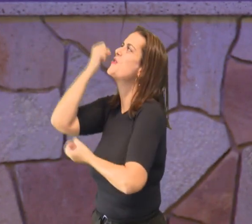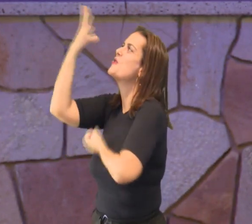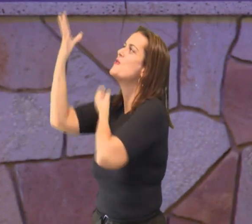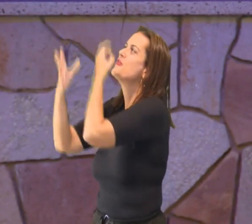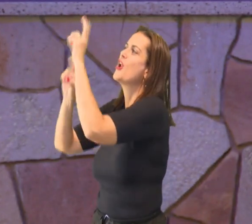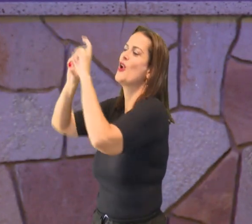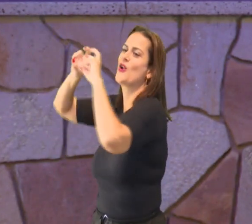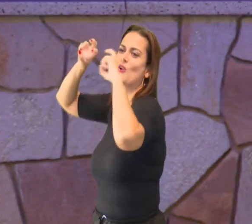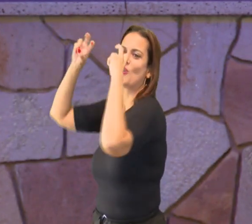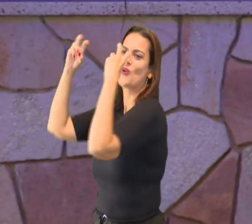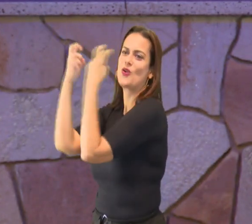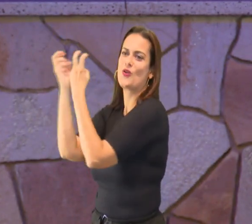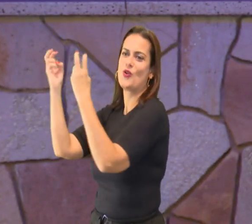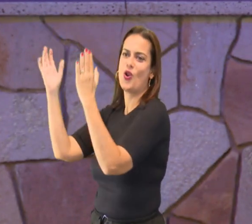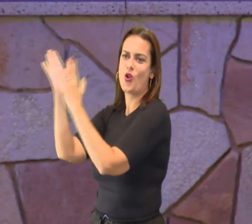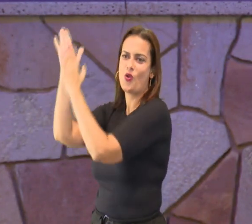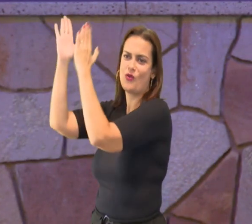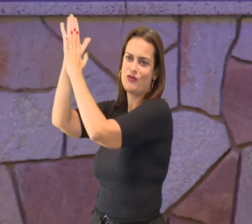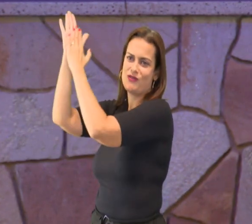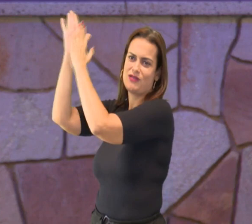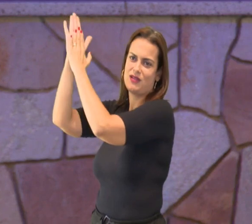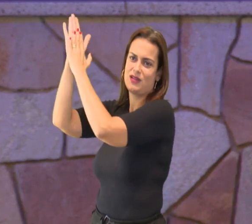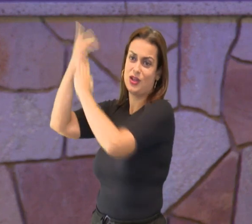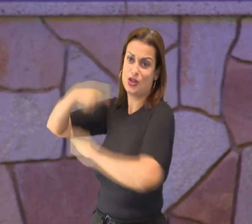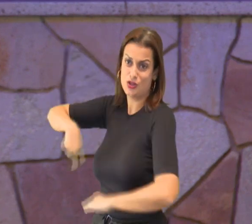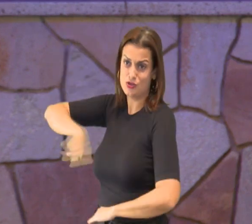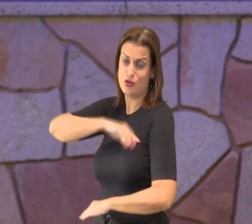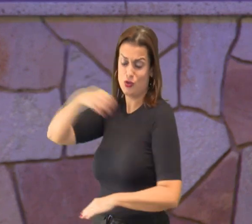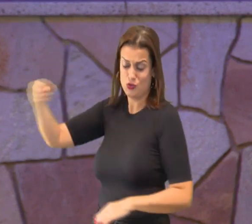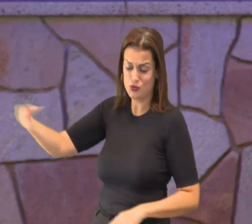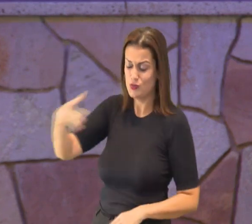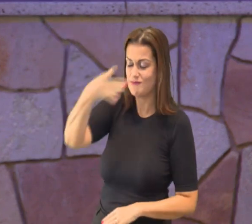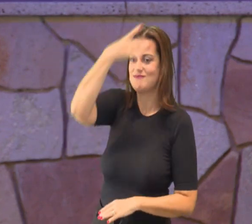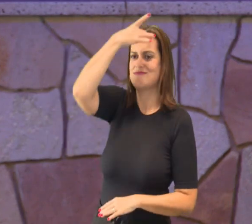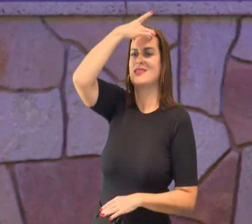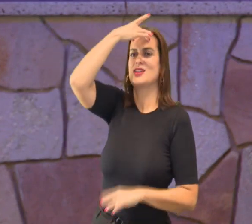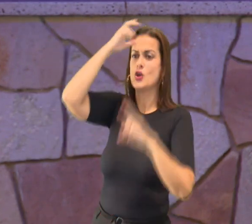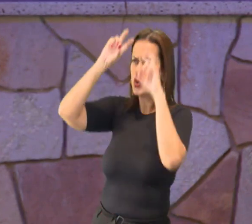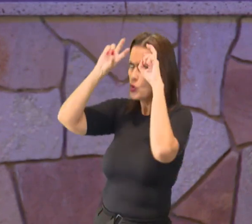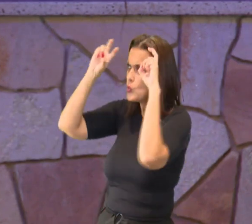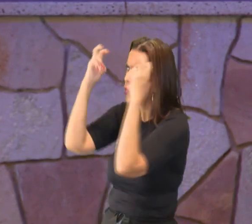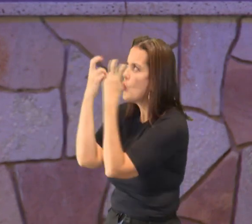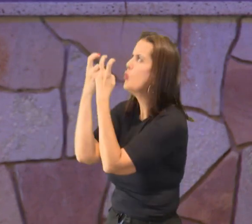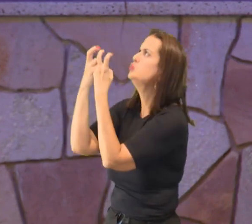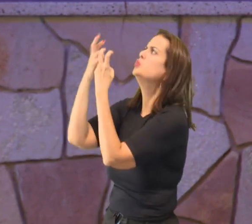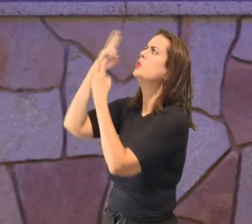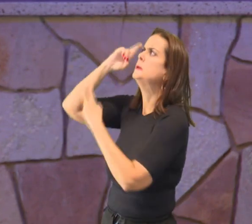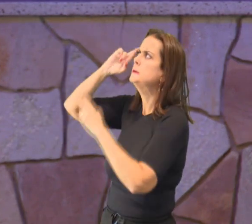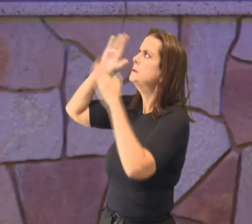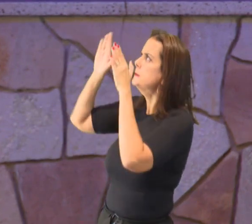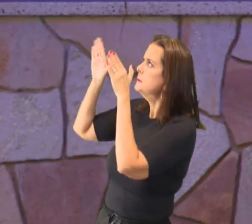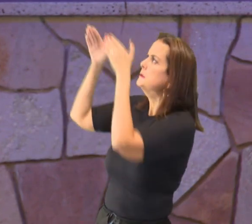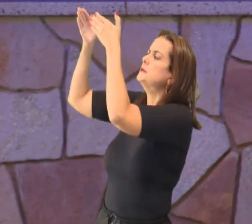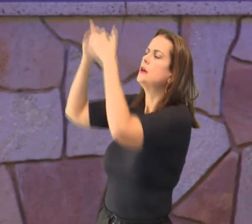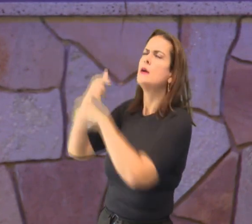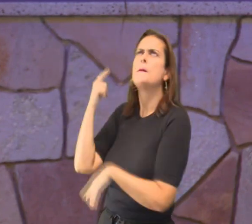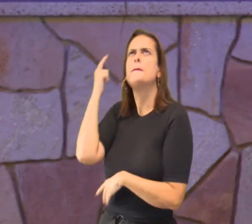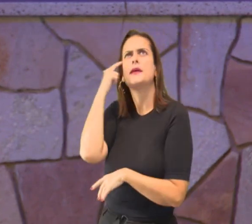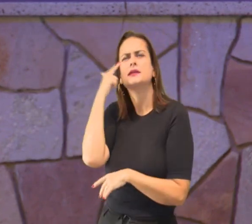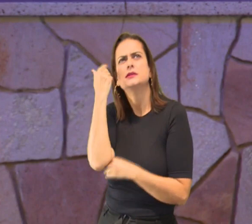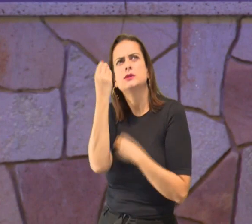que é o louvor. Nós renovamos a nossa mente no culto racional. E eu estava